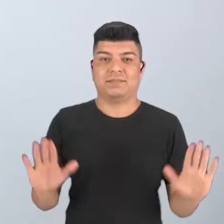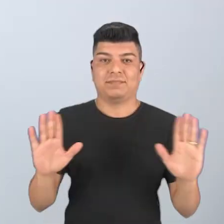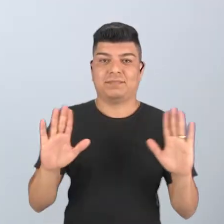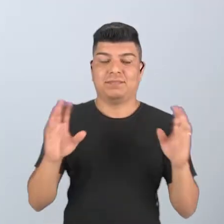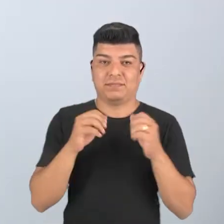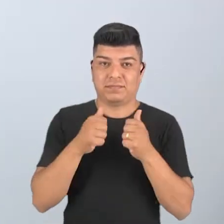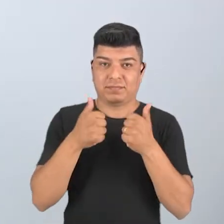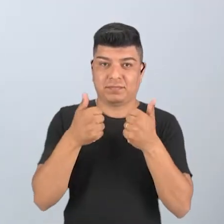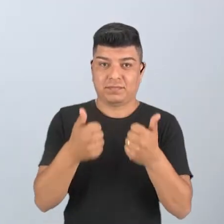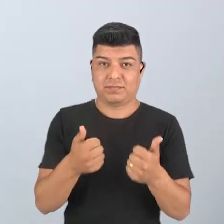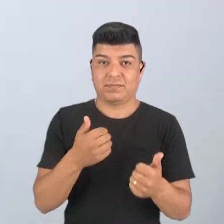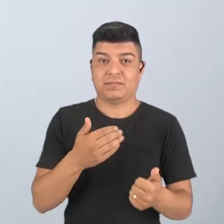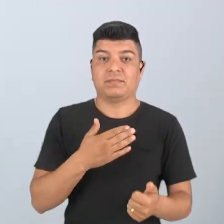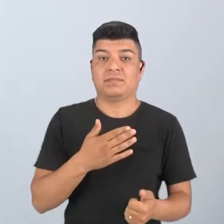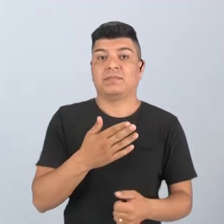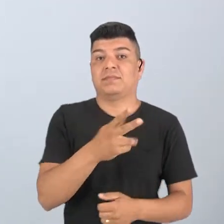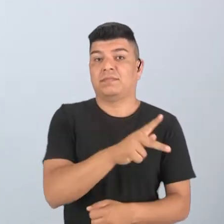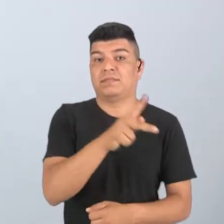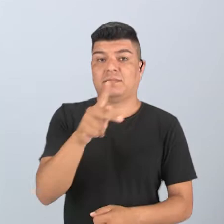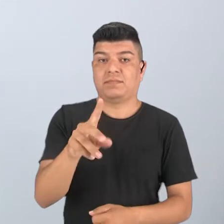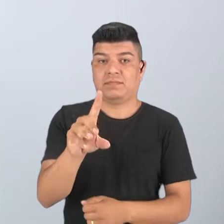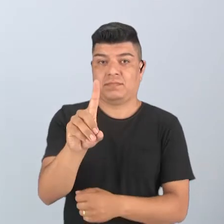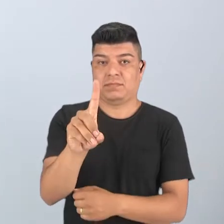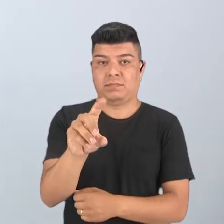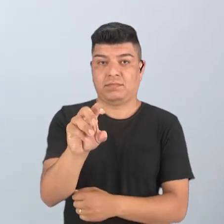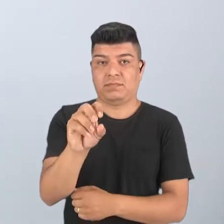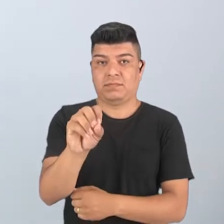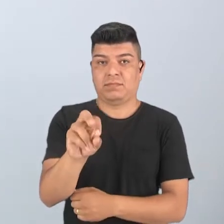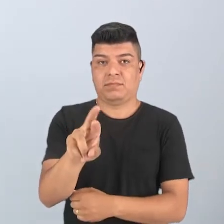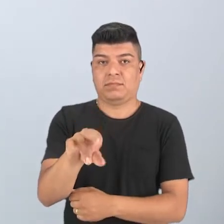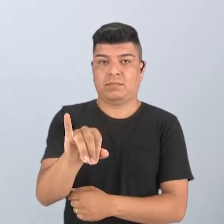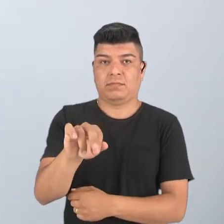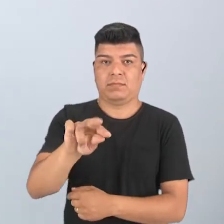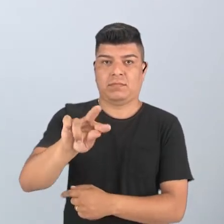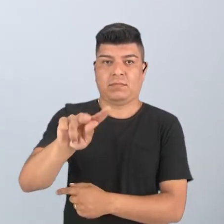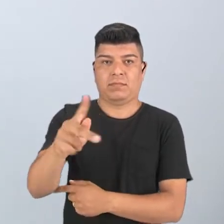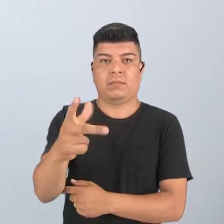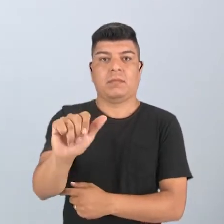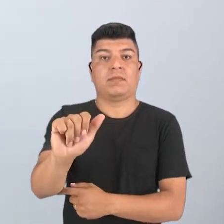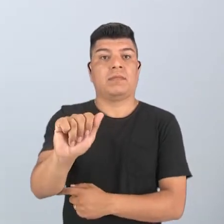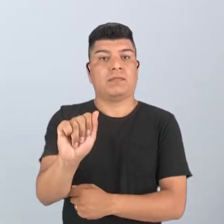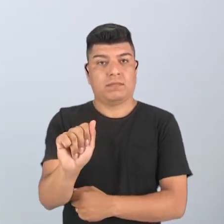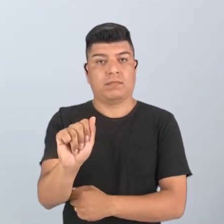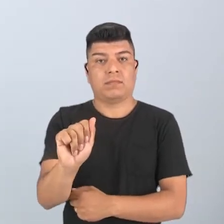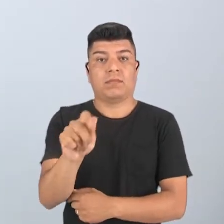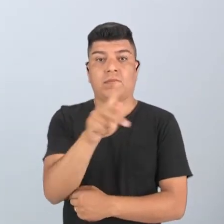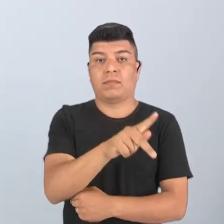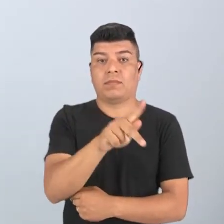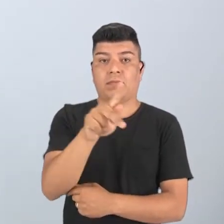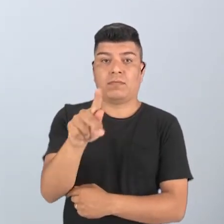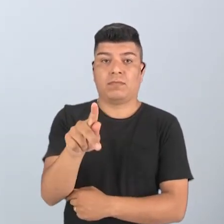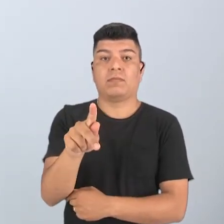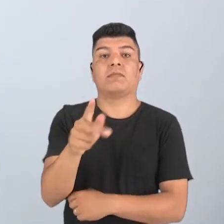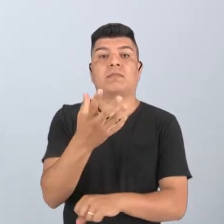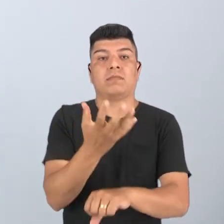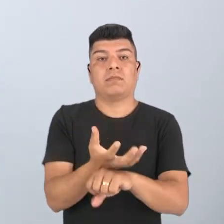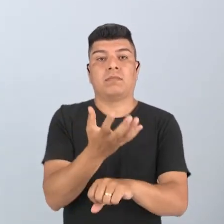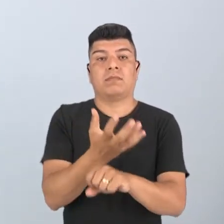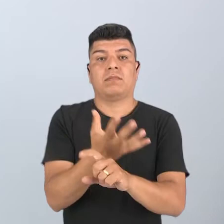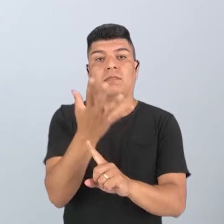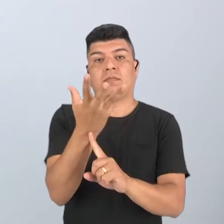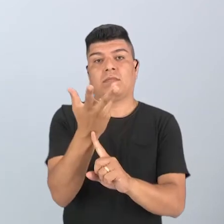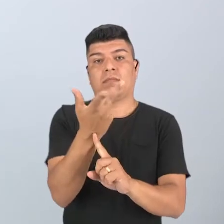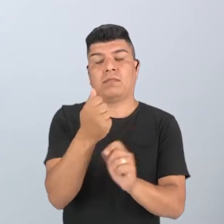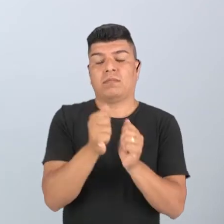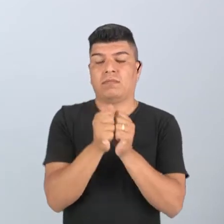Olá, tudo bem? Eu sou a professora Dorinha, professora de arte, e estaremos juntos, vocês,